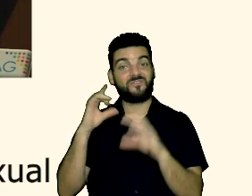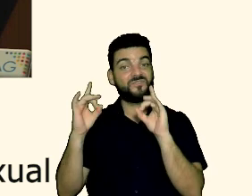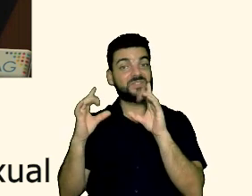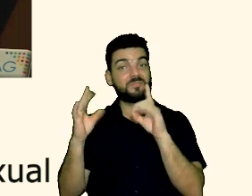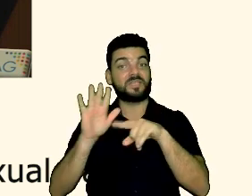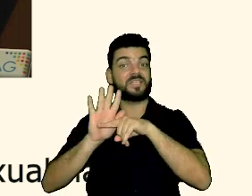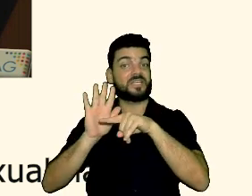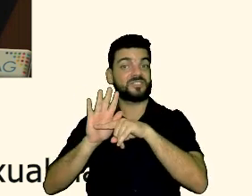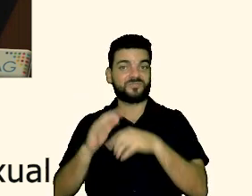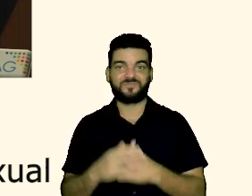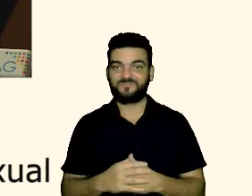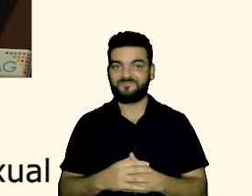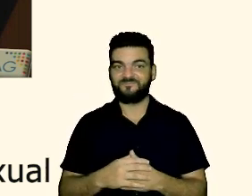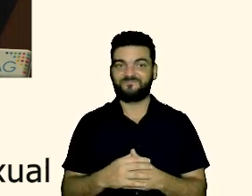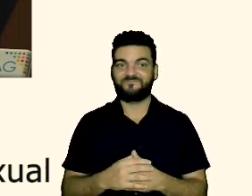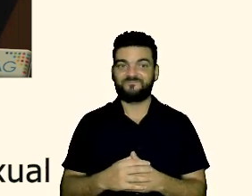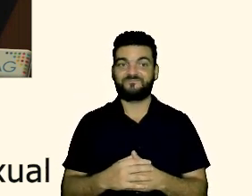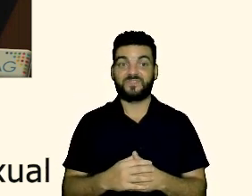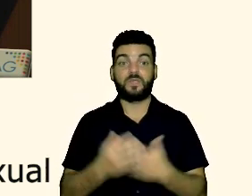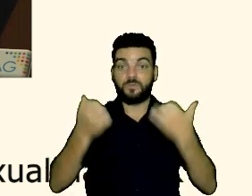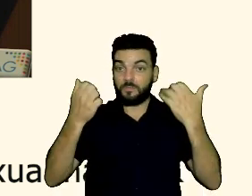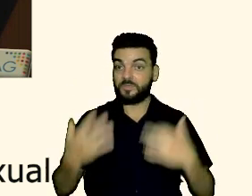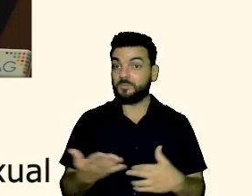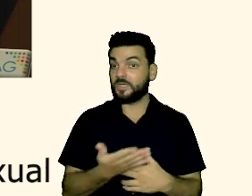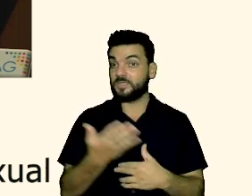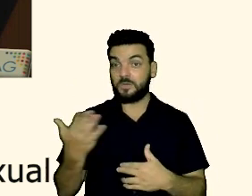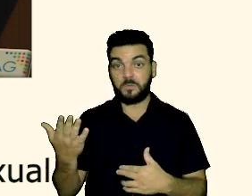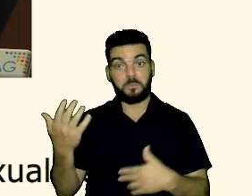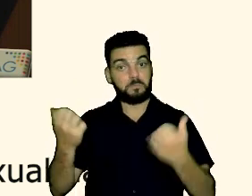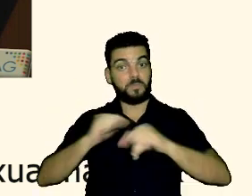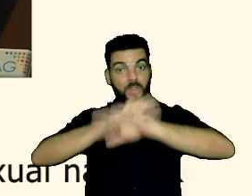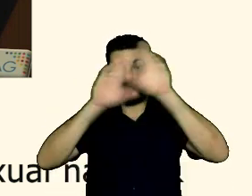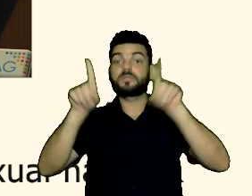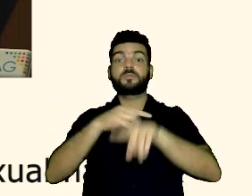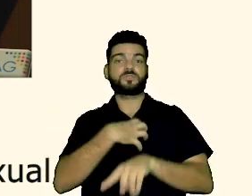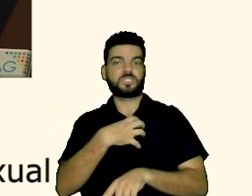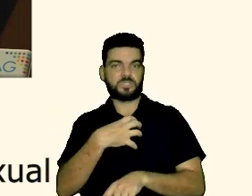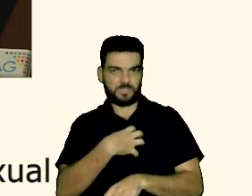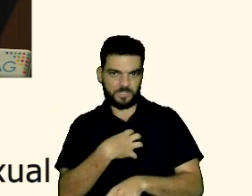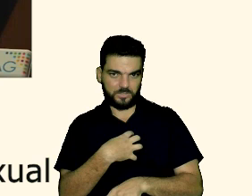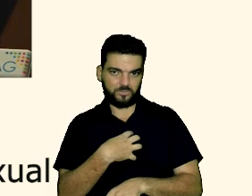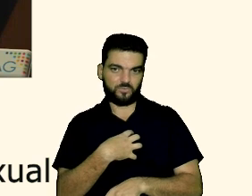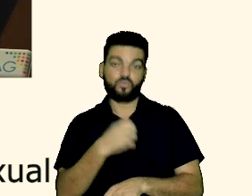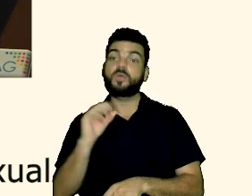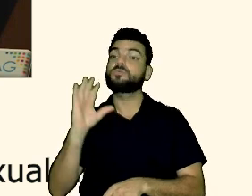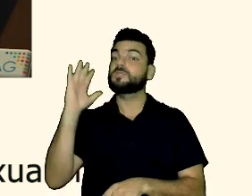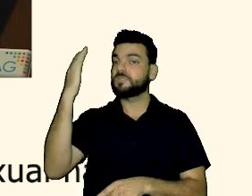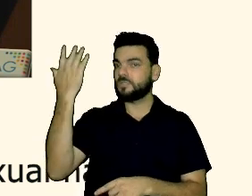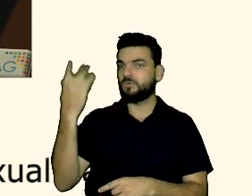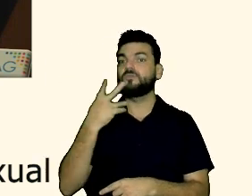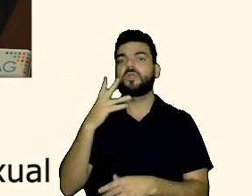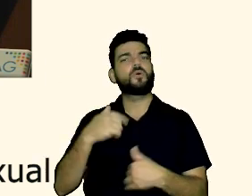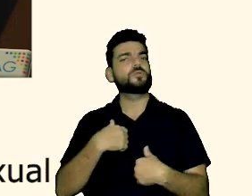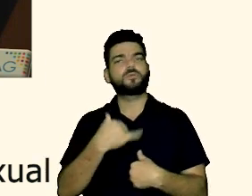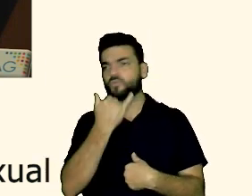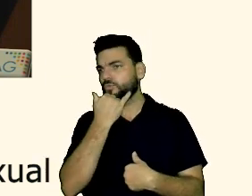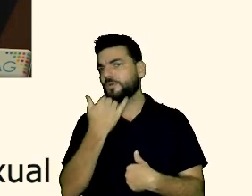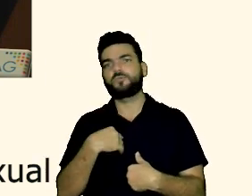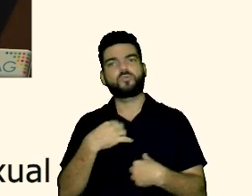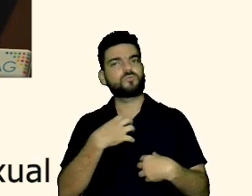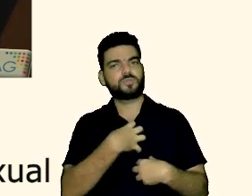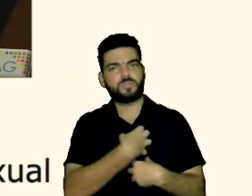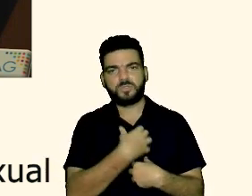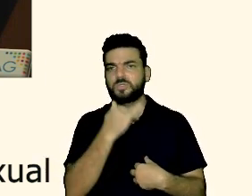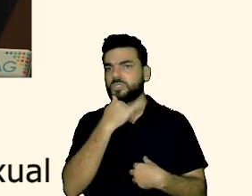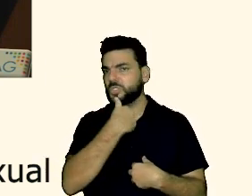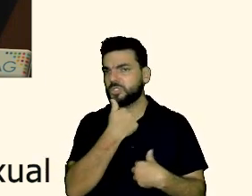levo o sentimento em função do que aconteceu, eu me sinto assim, eu preciso dessa circunstância e eu te peço para as